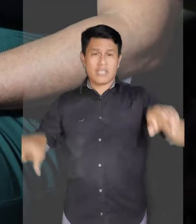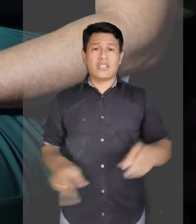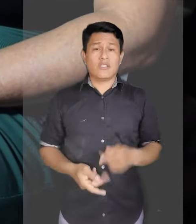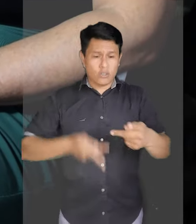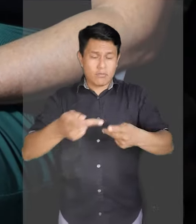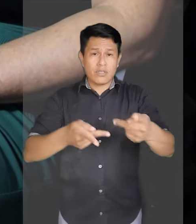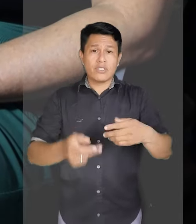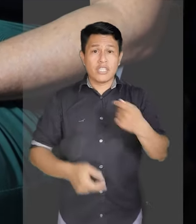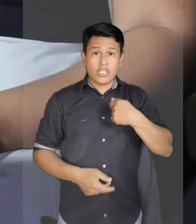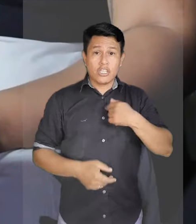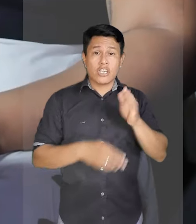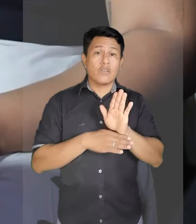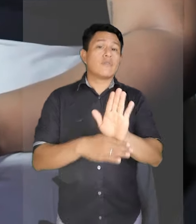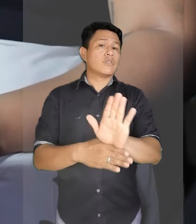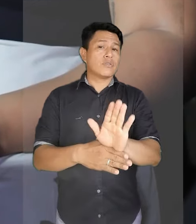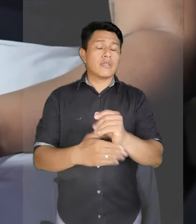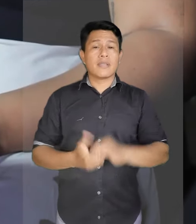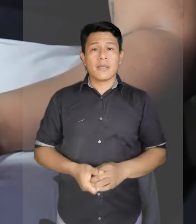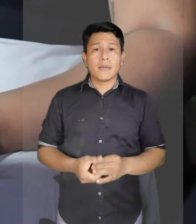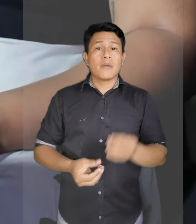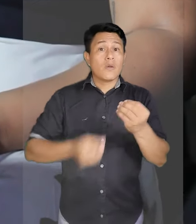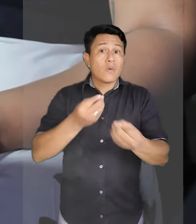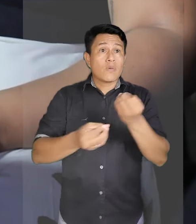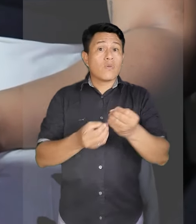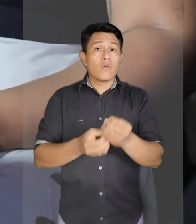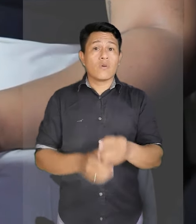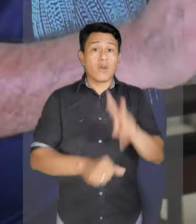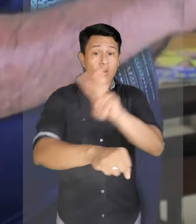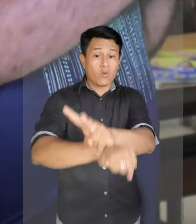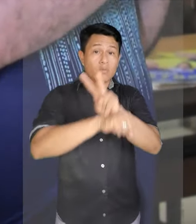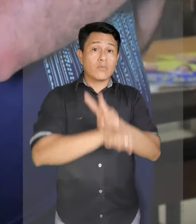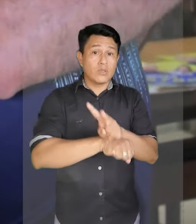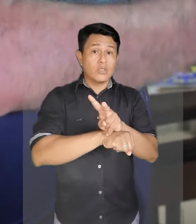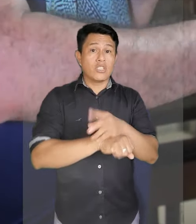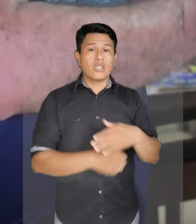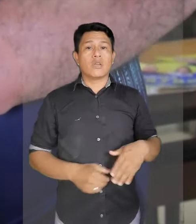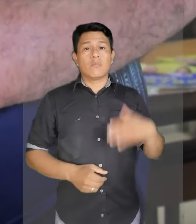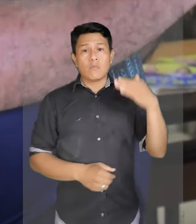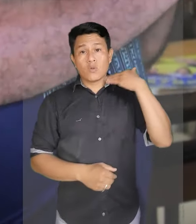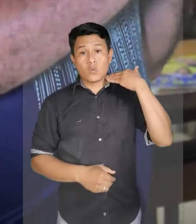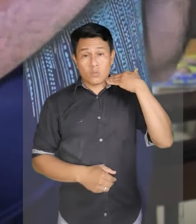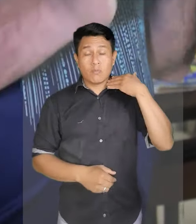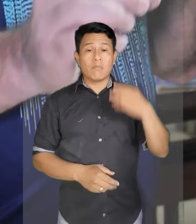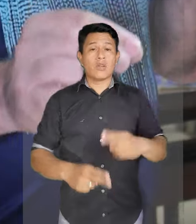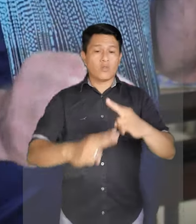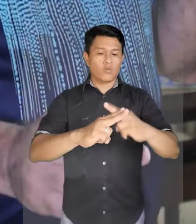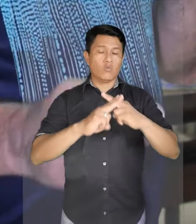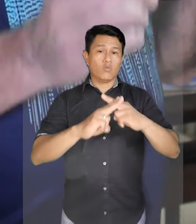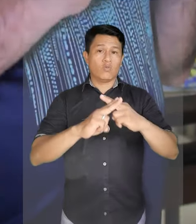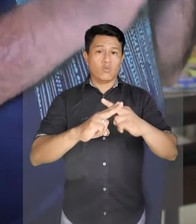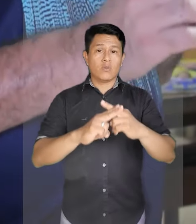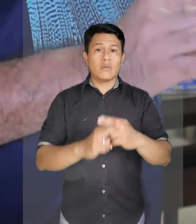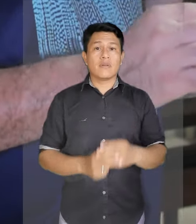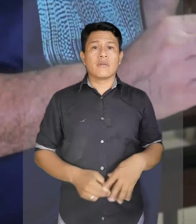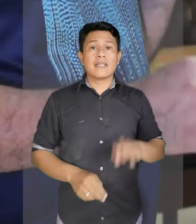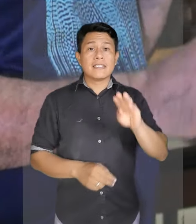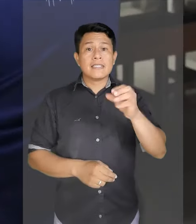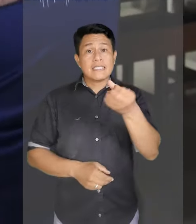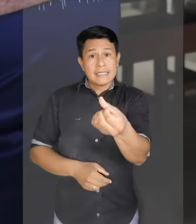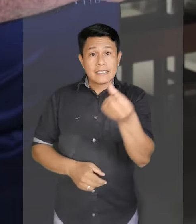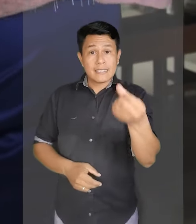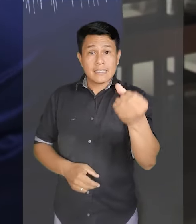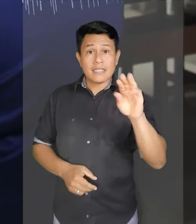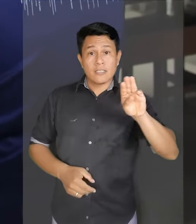nossa assinatura. Um exemplo, iluminação pública em toda a cidade. Foram 66 milhões de reais que foram